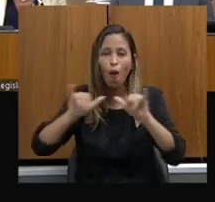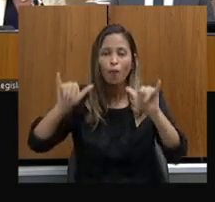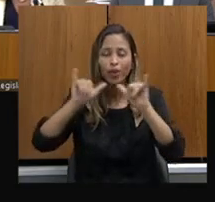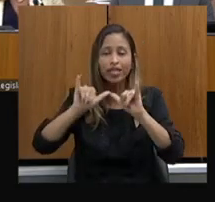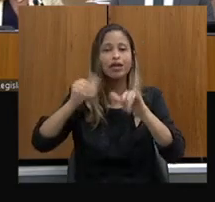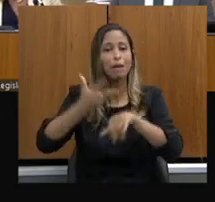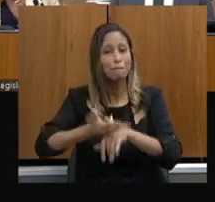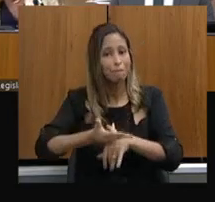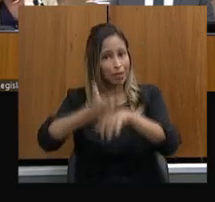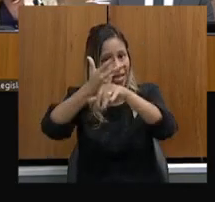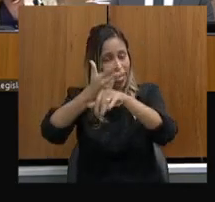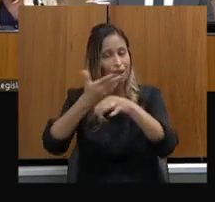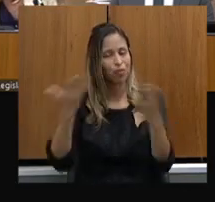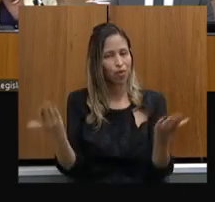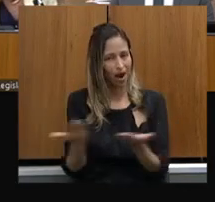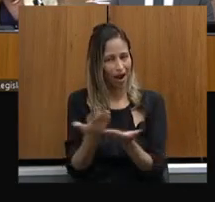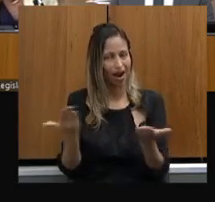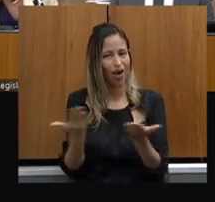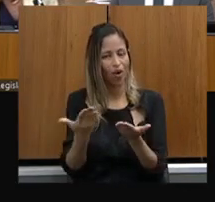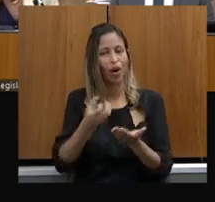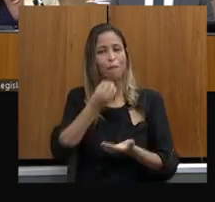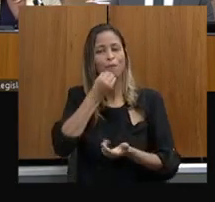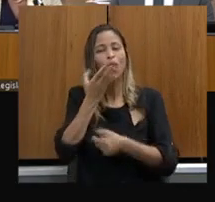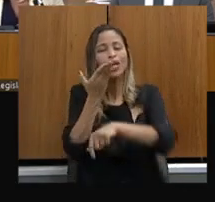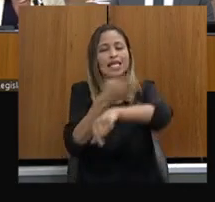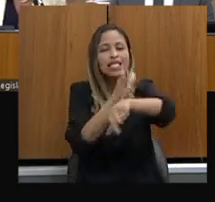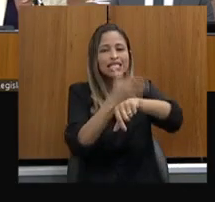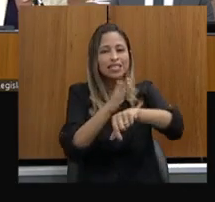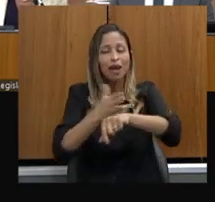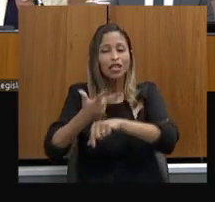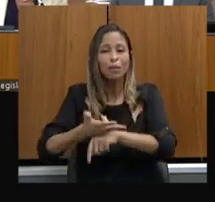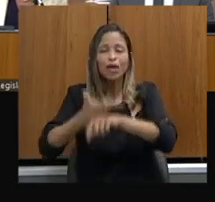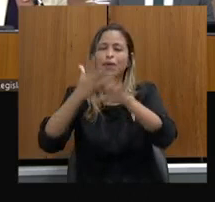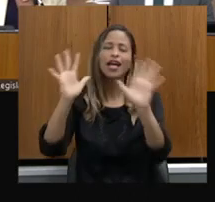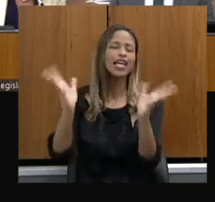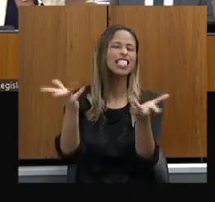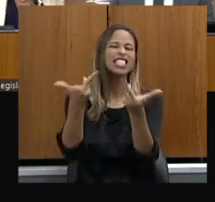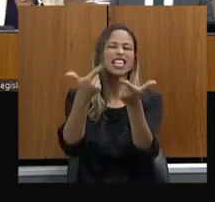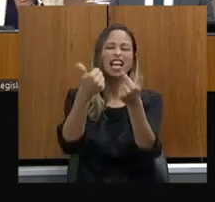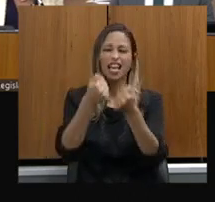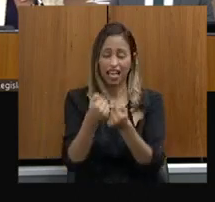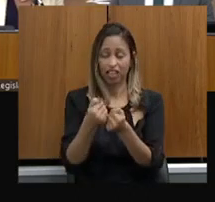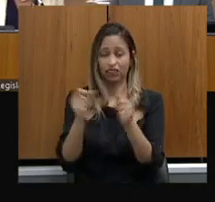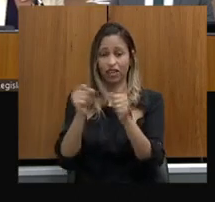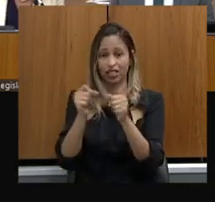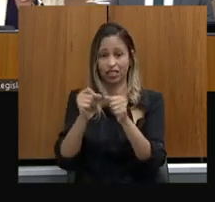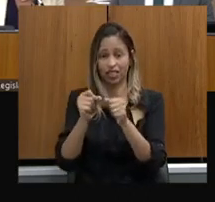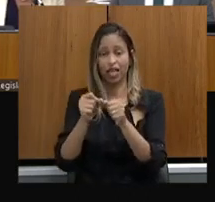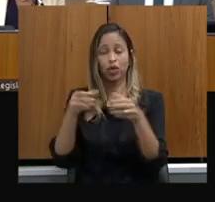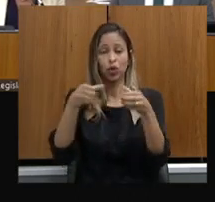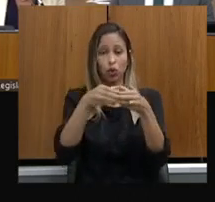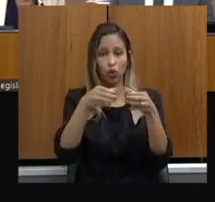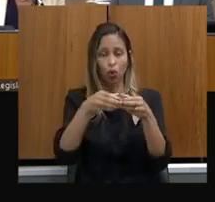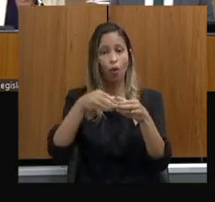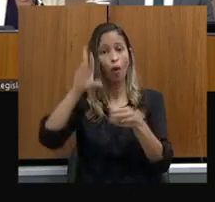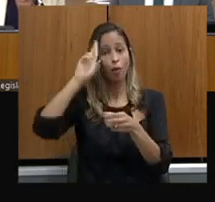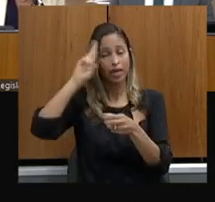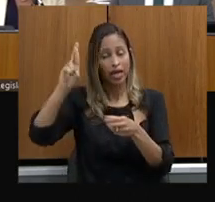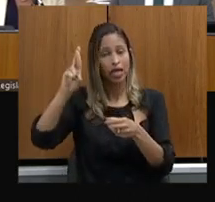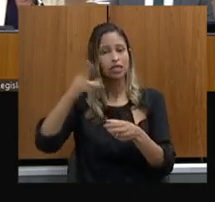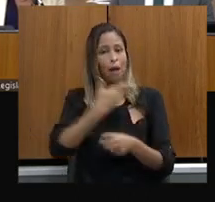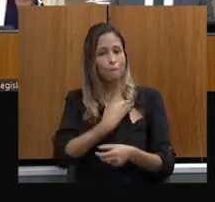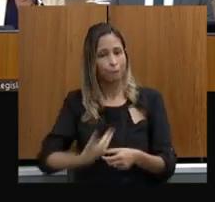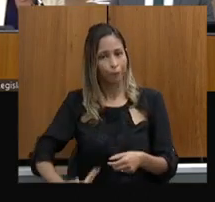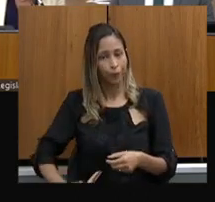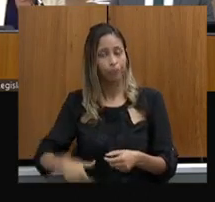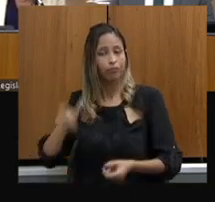premiado nesse ano de 2022 na categoria de boas práticas do prêmio de excelência e competitividade realizado pelo centro de lideranças públicas e